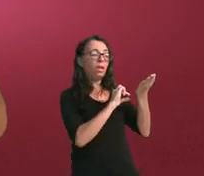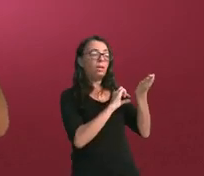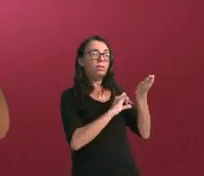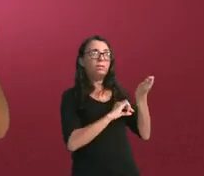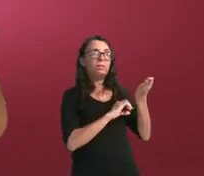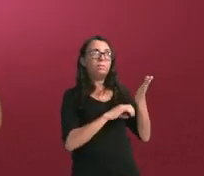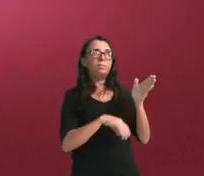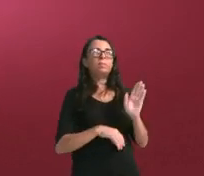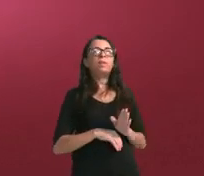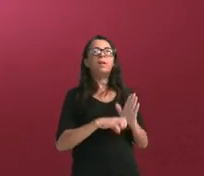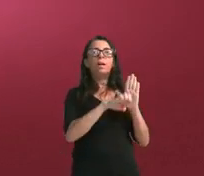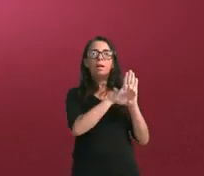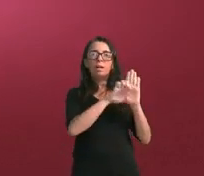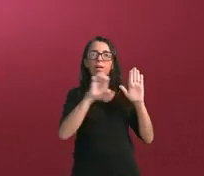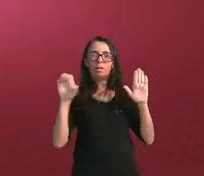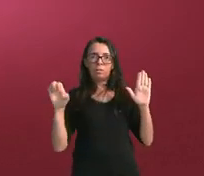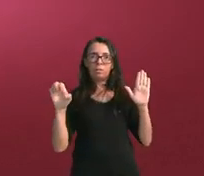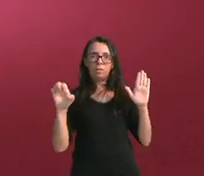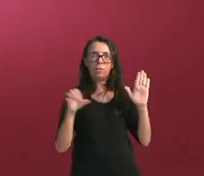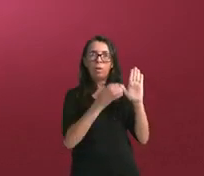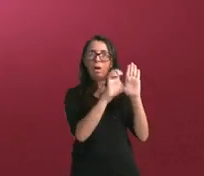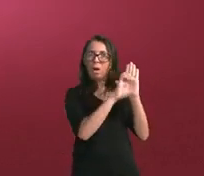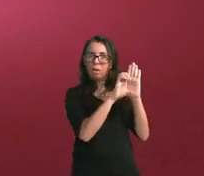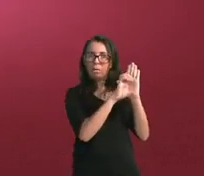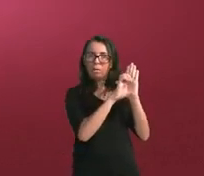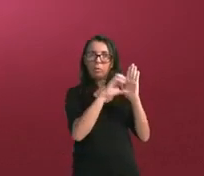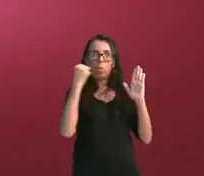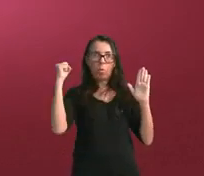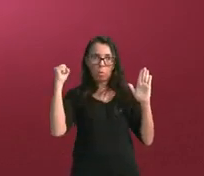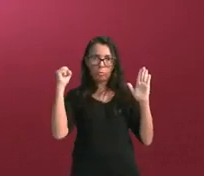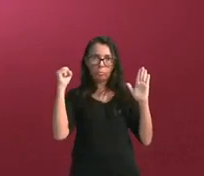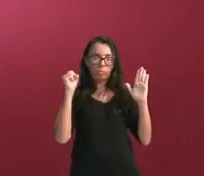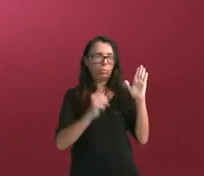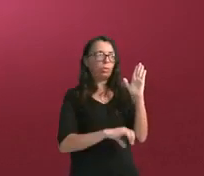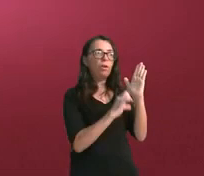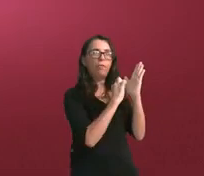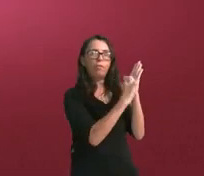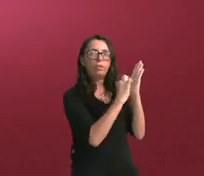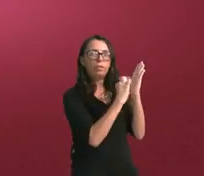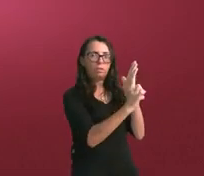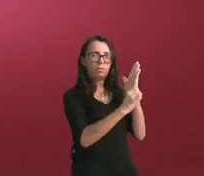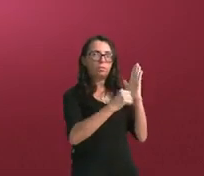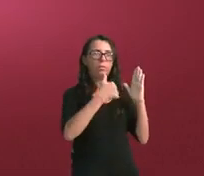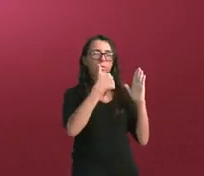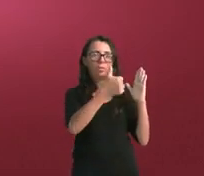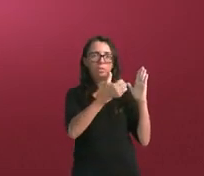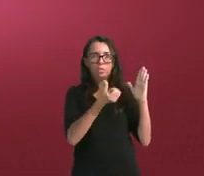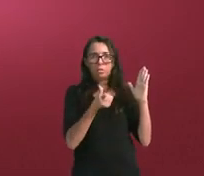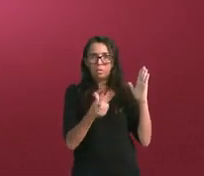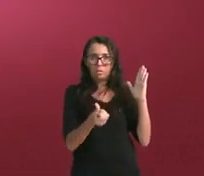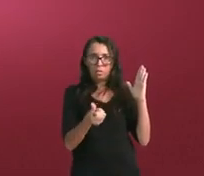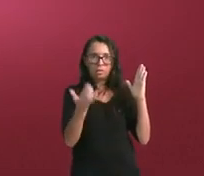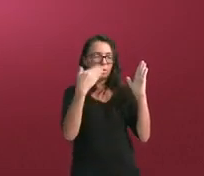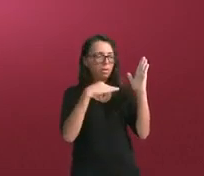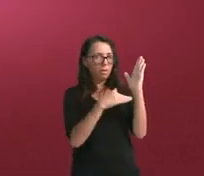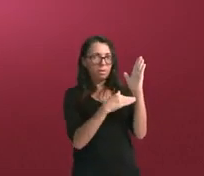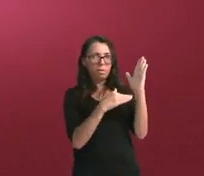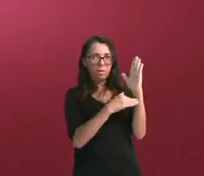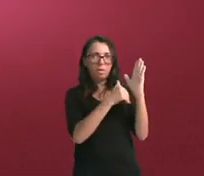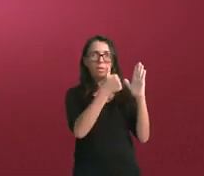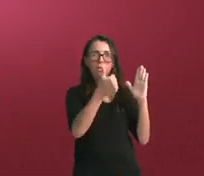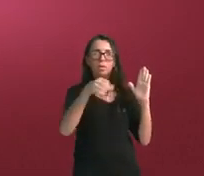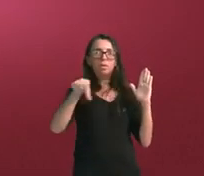capítulo 8, do verso 16 ao 19. A pergunta que eu faço para o verso 16 é o